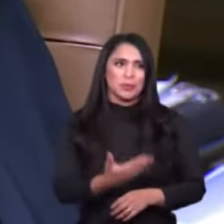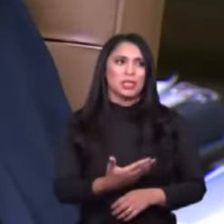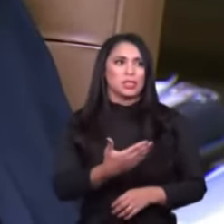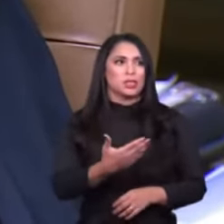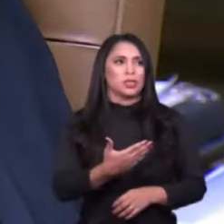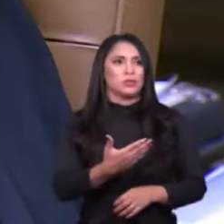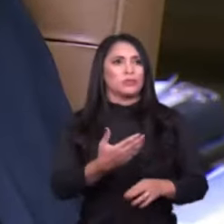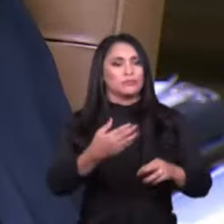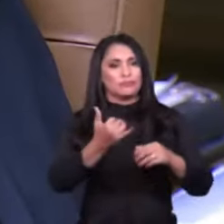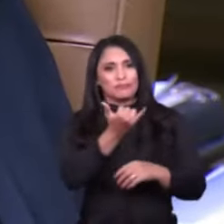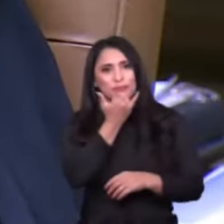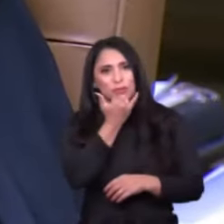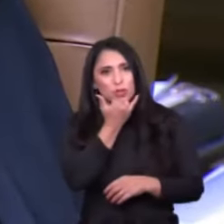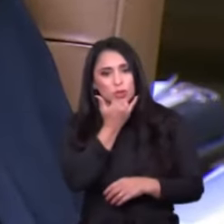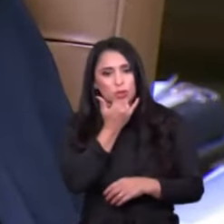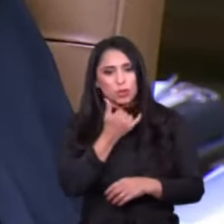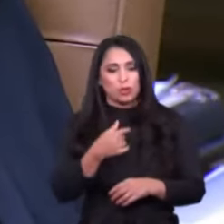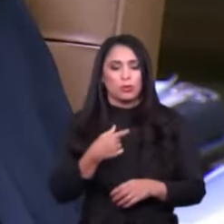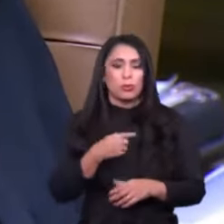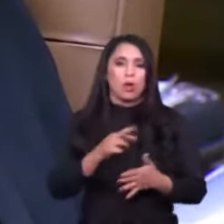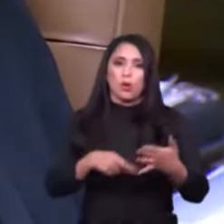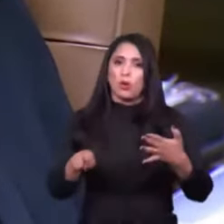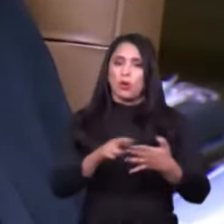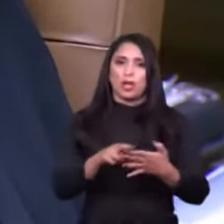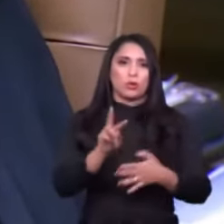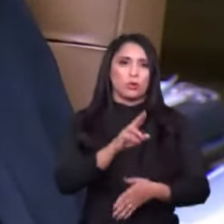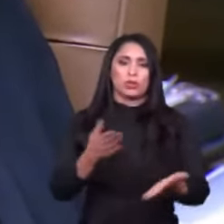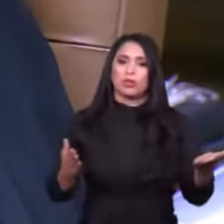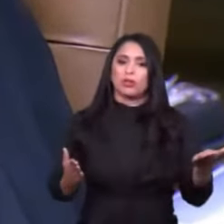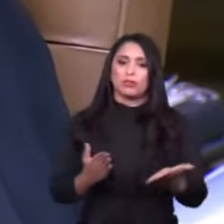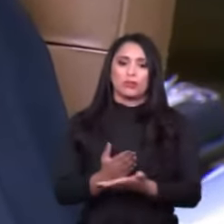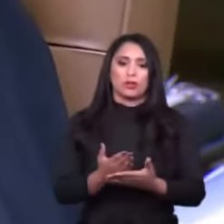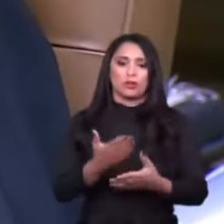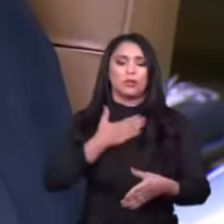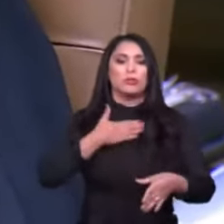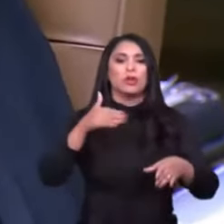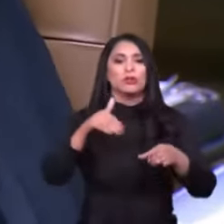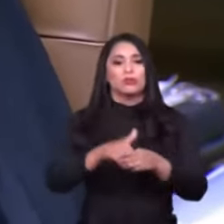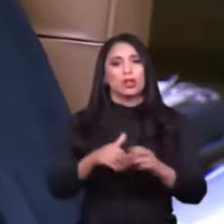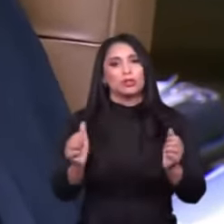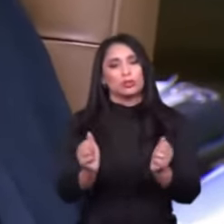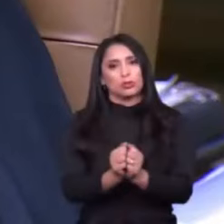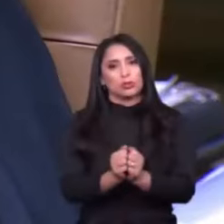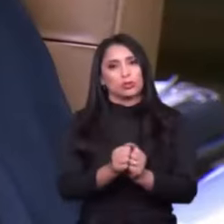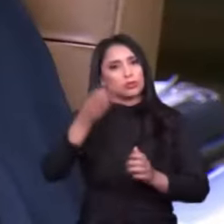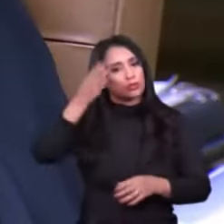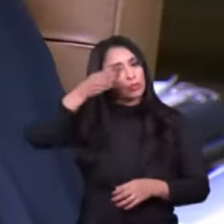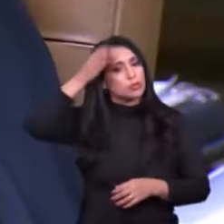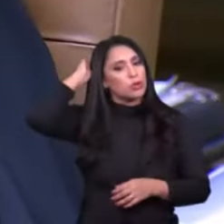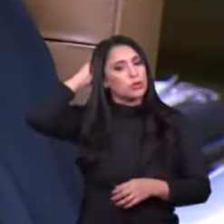vênia, eu nego provimento ao recurso extraordinário e encaminho meu voto no mesmo sentido do ministro Cristiano Genu.